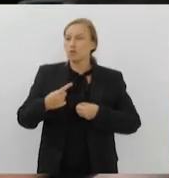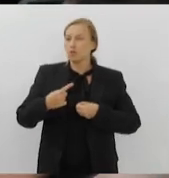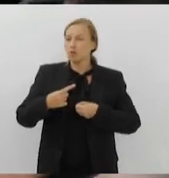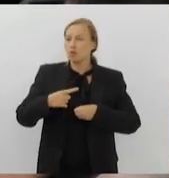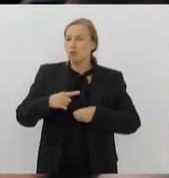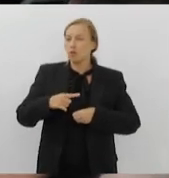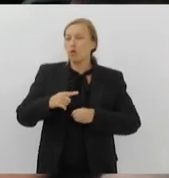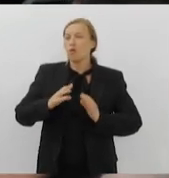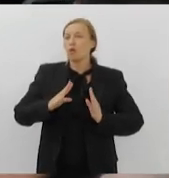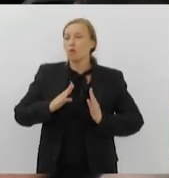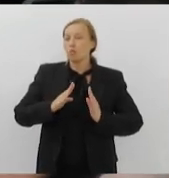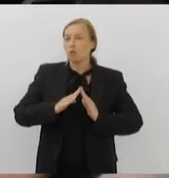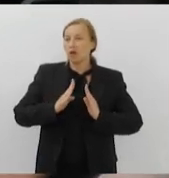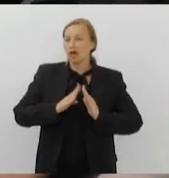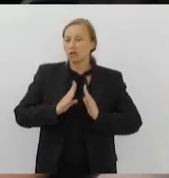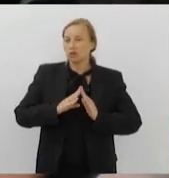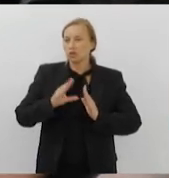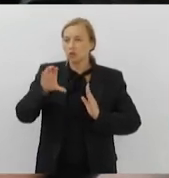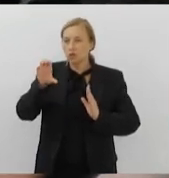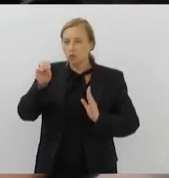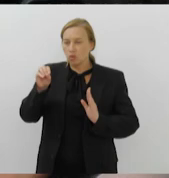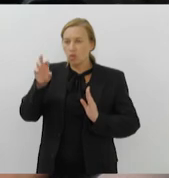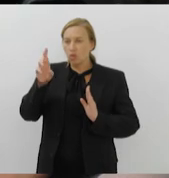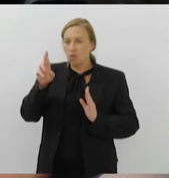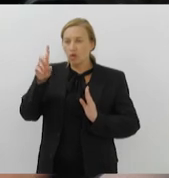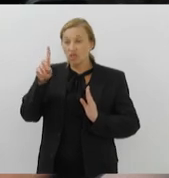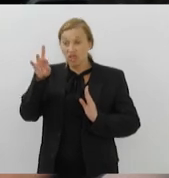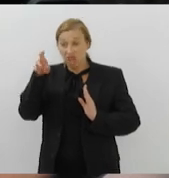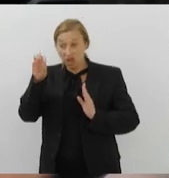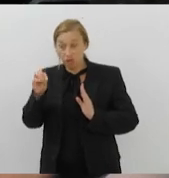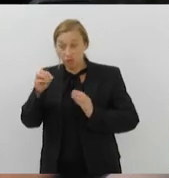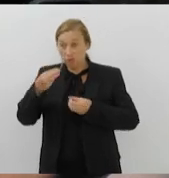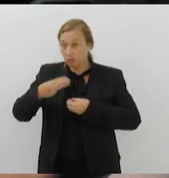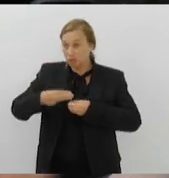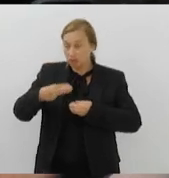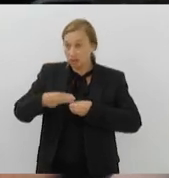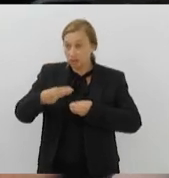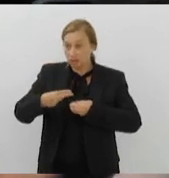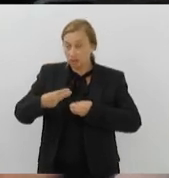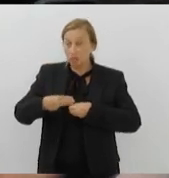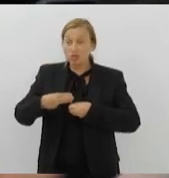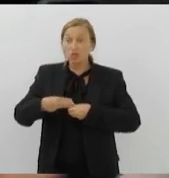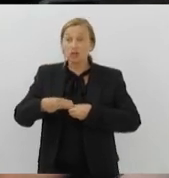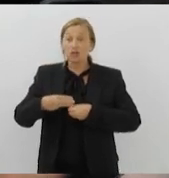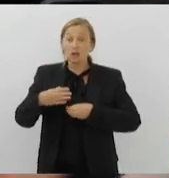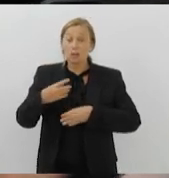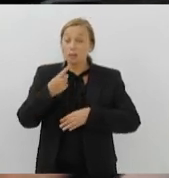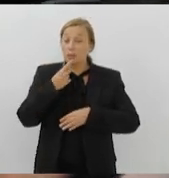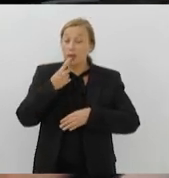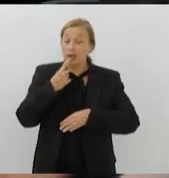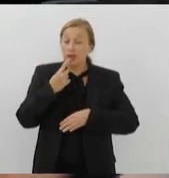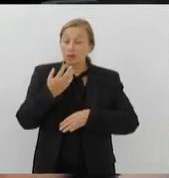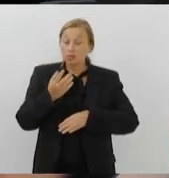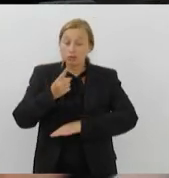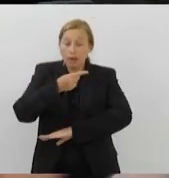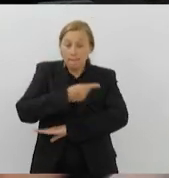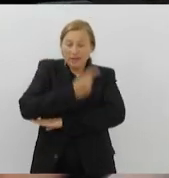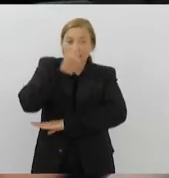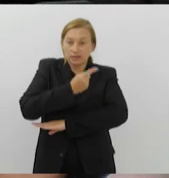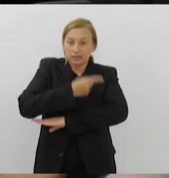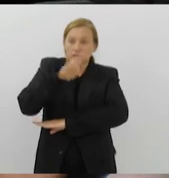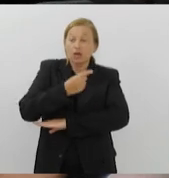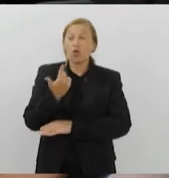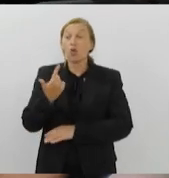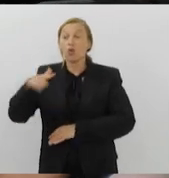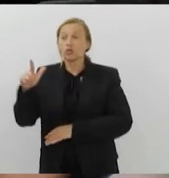já sai da sua cidade caindo dentro de uma praça de pedágio e ainda tem outro logo após o município de Bom